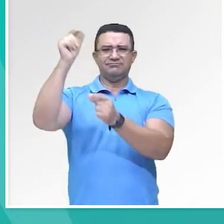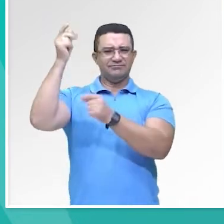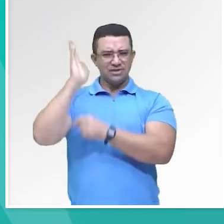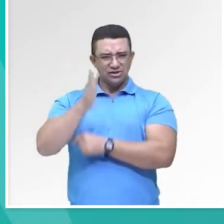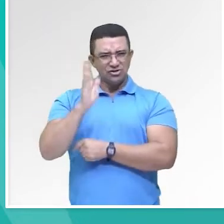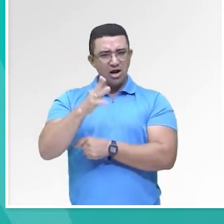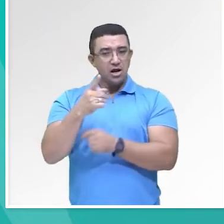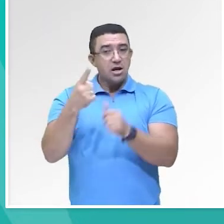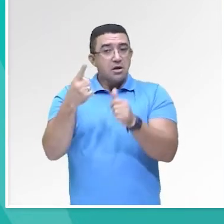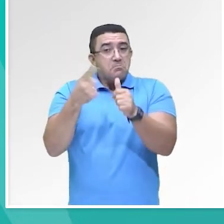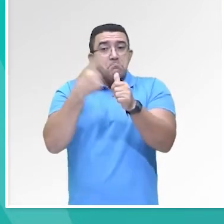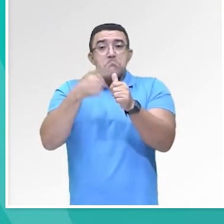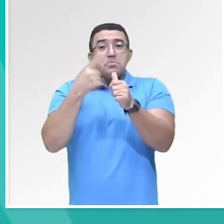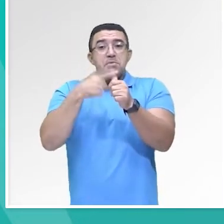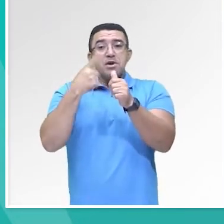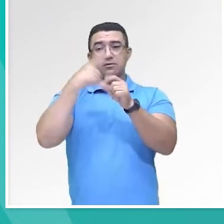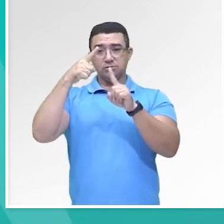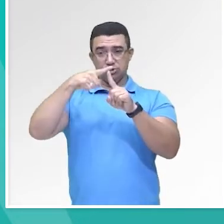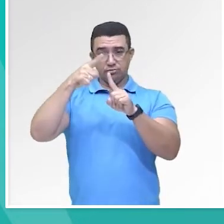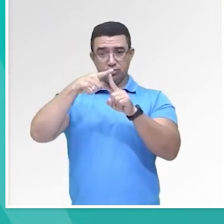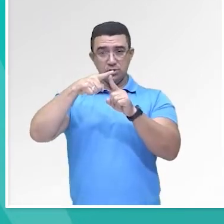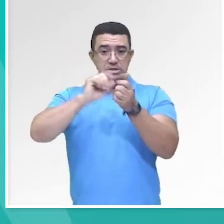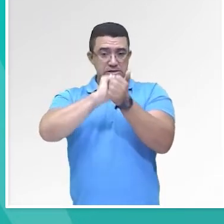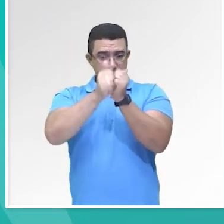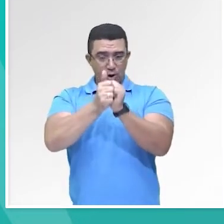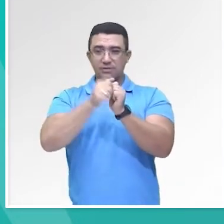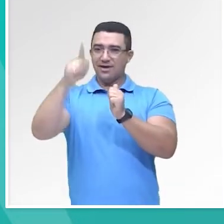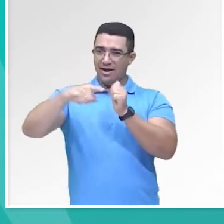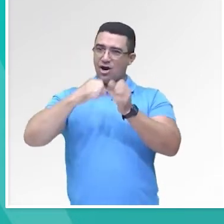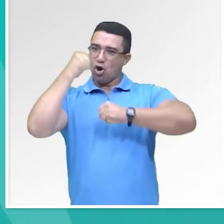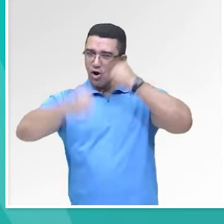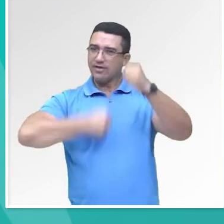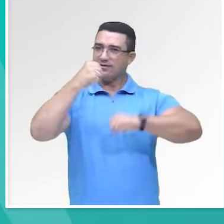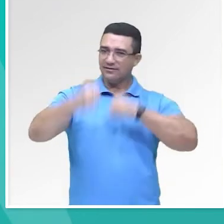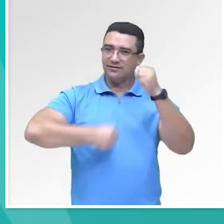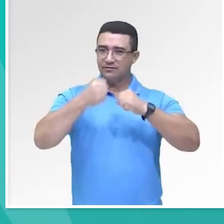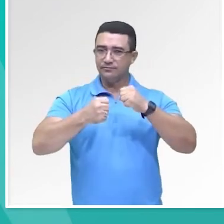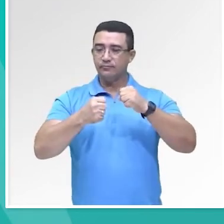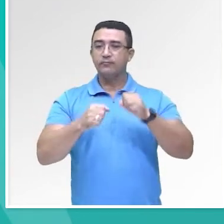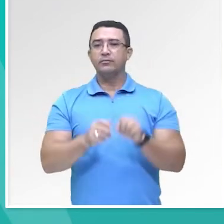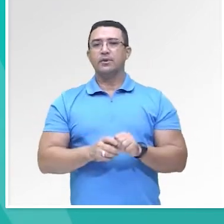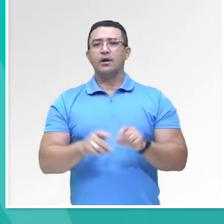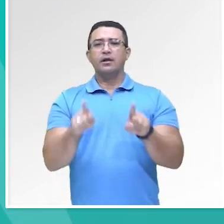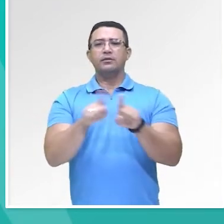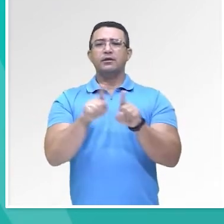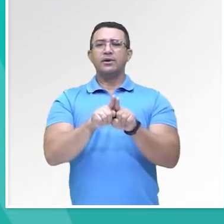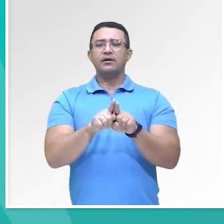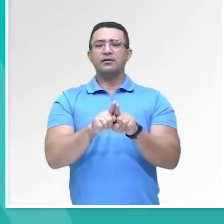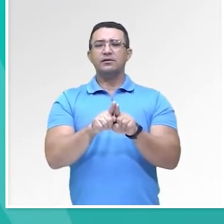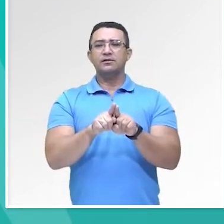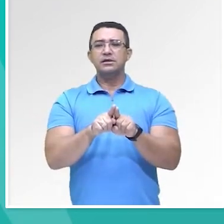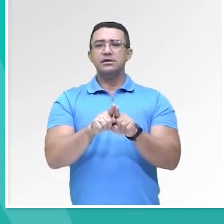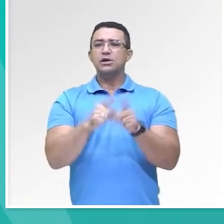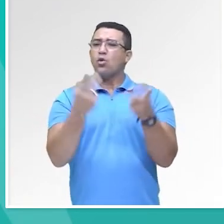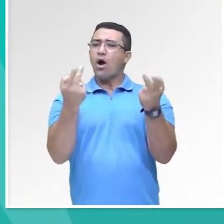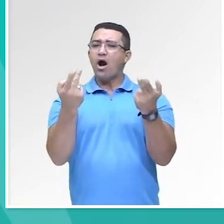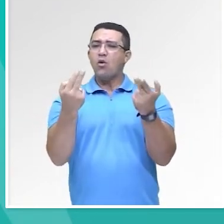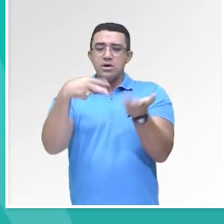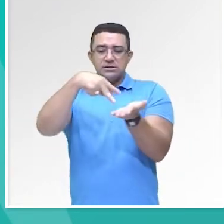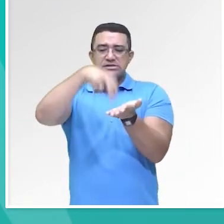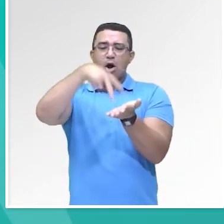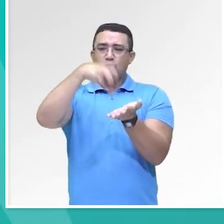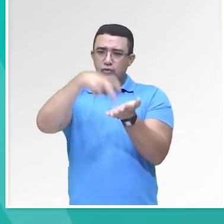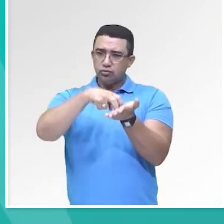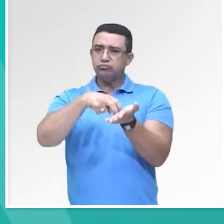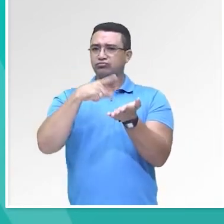foi competido, tá certo? E assim como o salto, as corridas também têm várias provas. Vamos